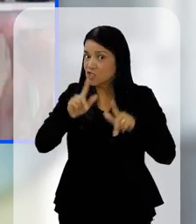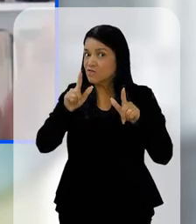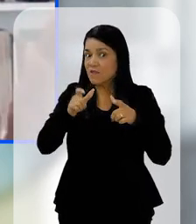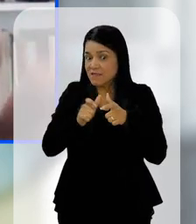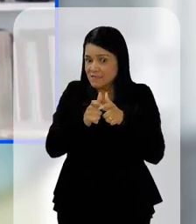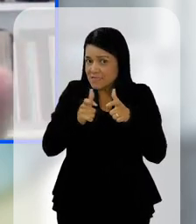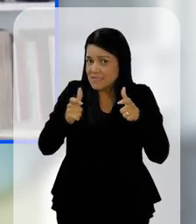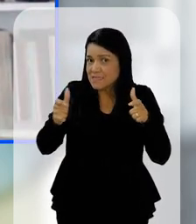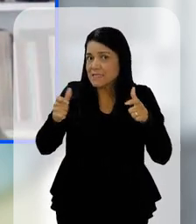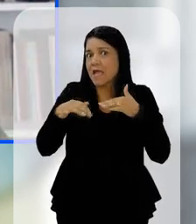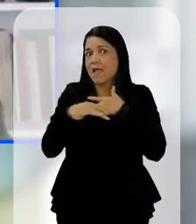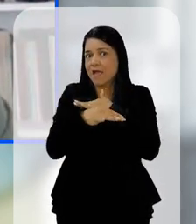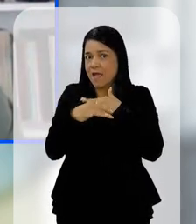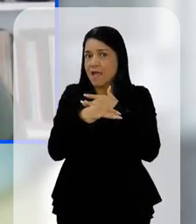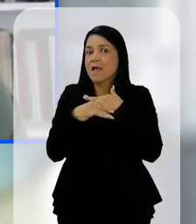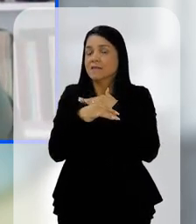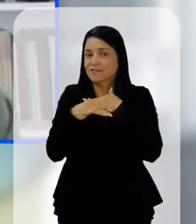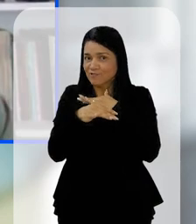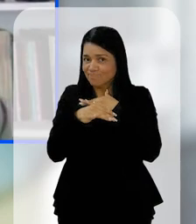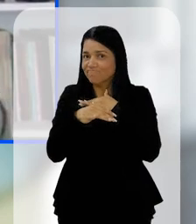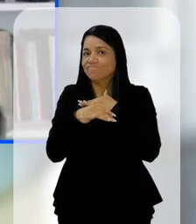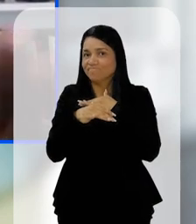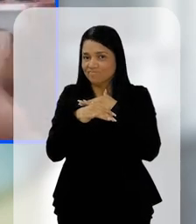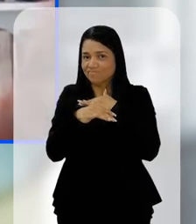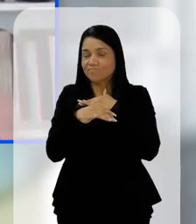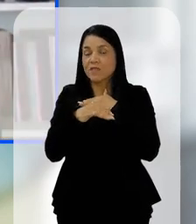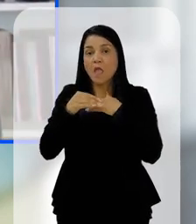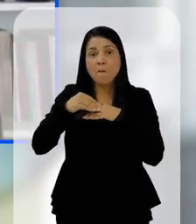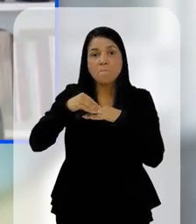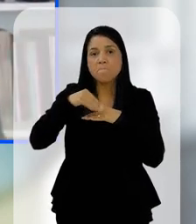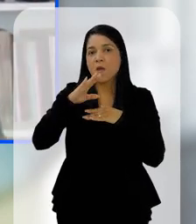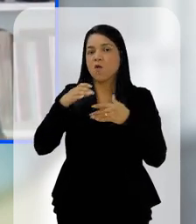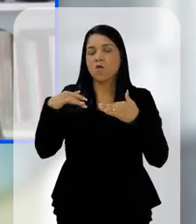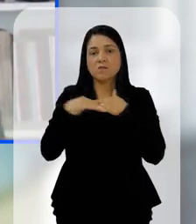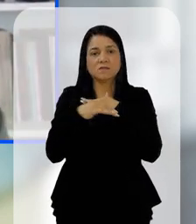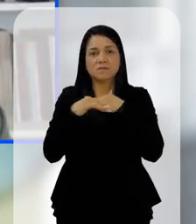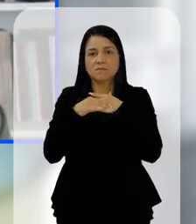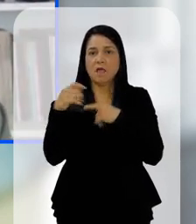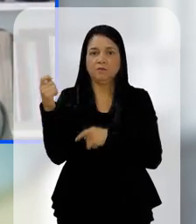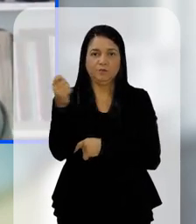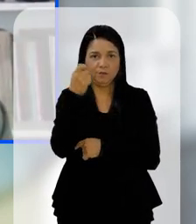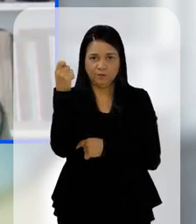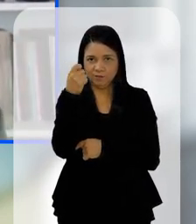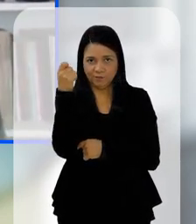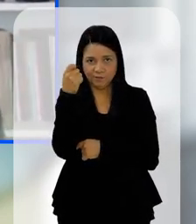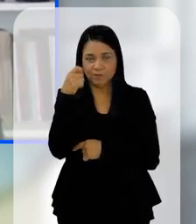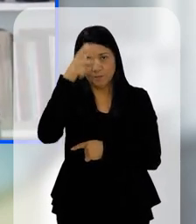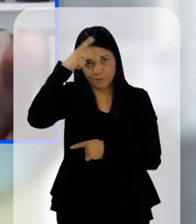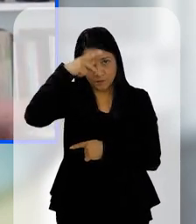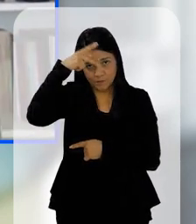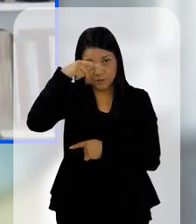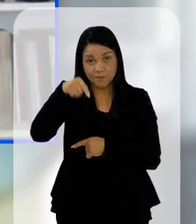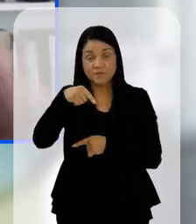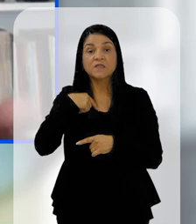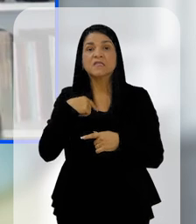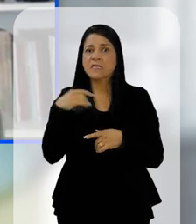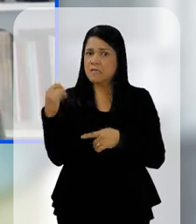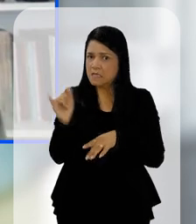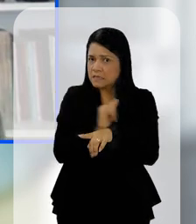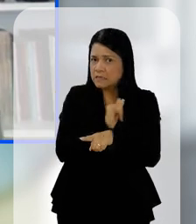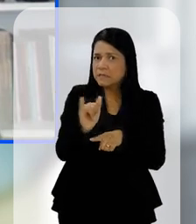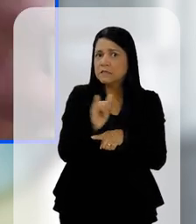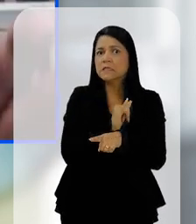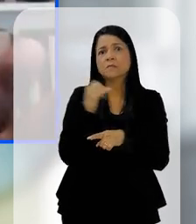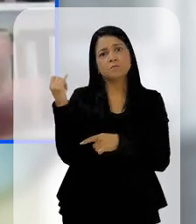porte médio para grande. É a maior cidade do sul do estado do Rio Grande do Sul. Tem uma importância